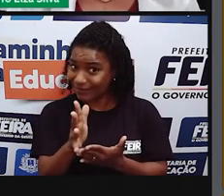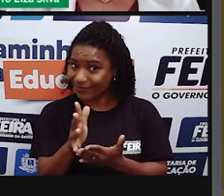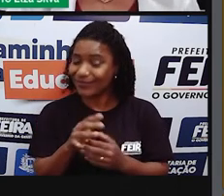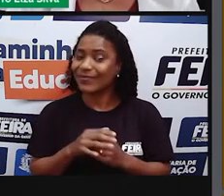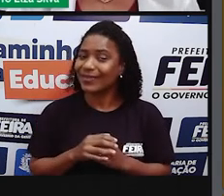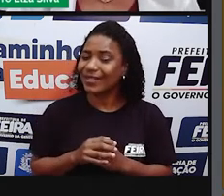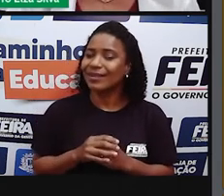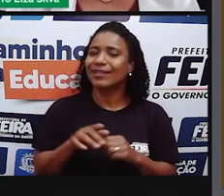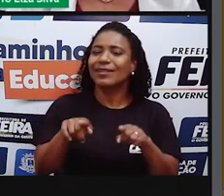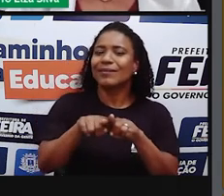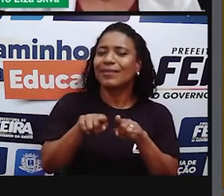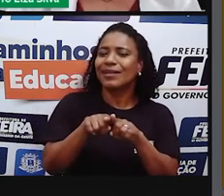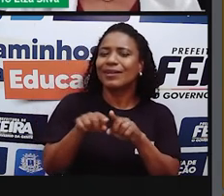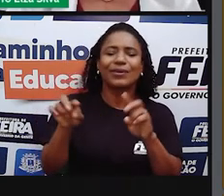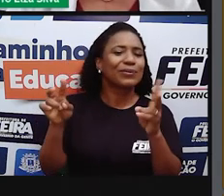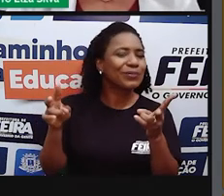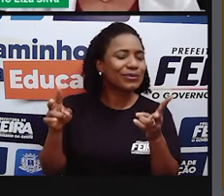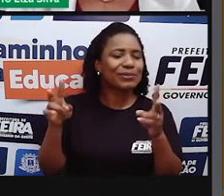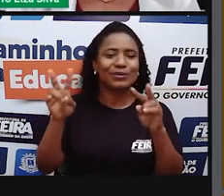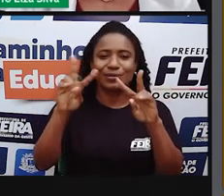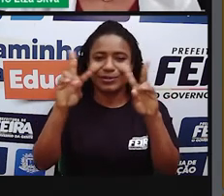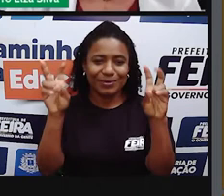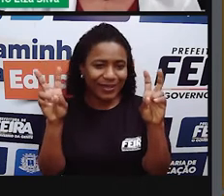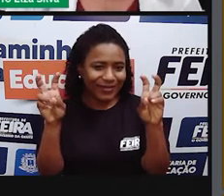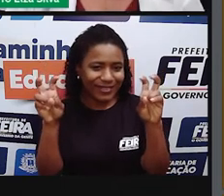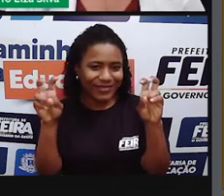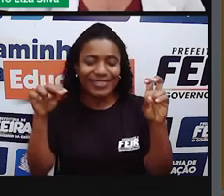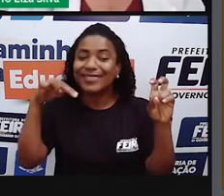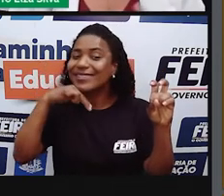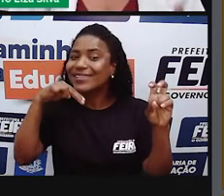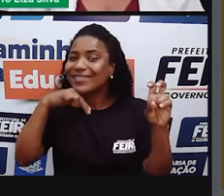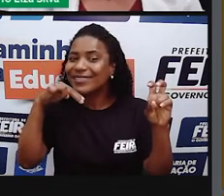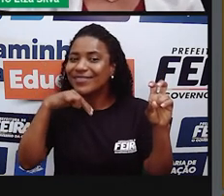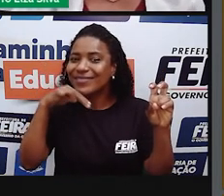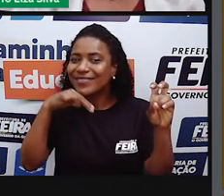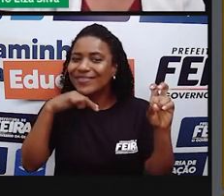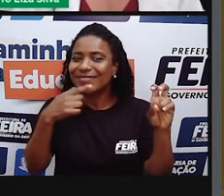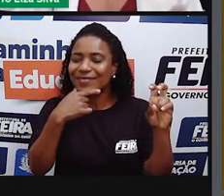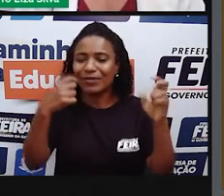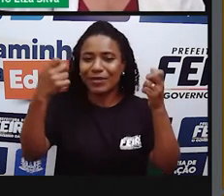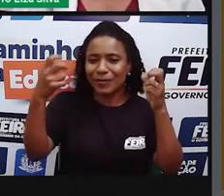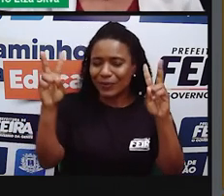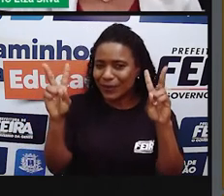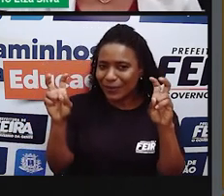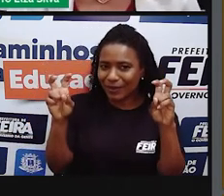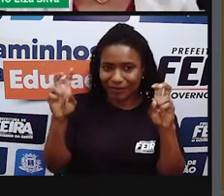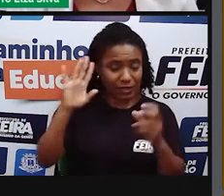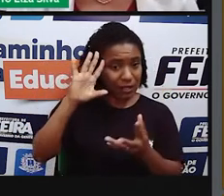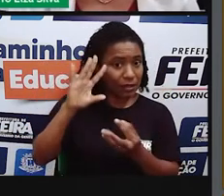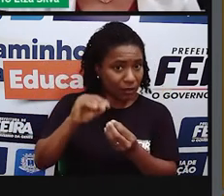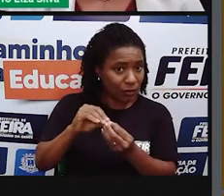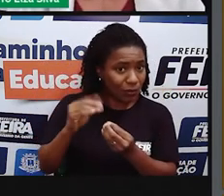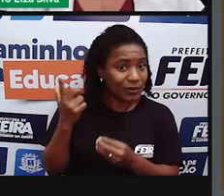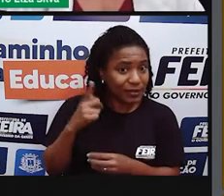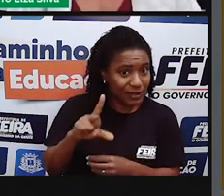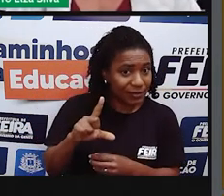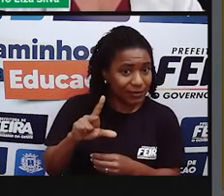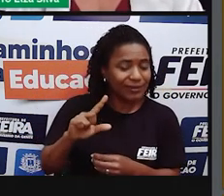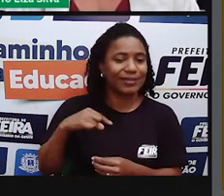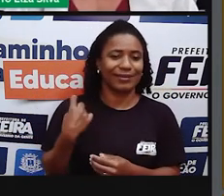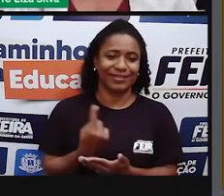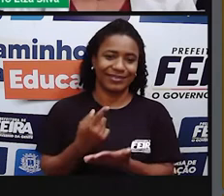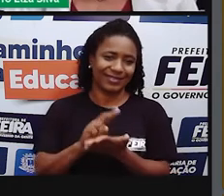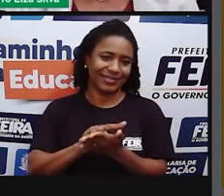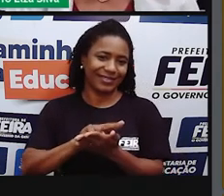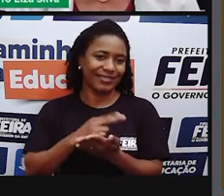Isaac? Vamos traduzir. Então, neste slide e também no material impresso de vocês, tem